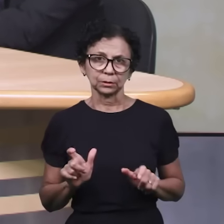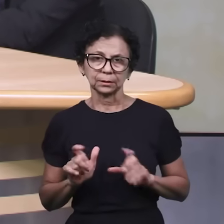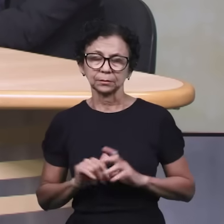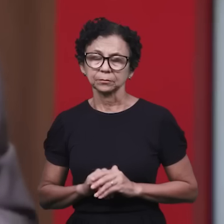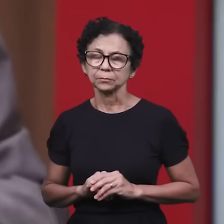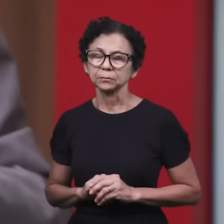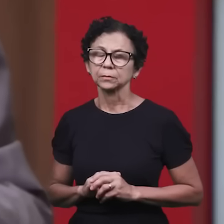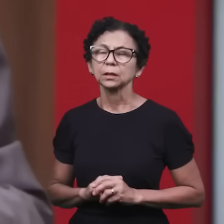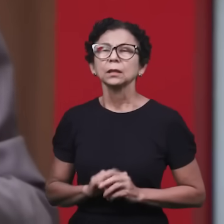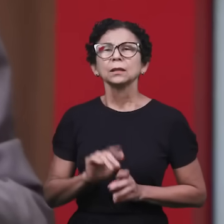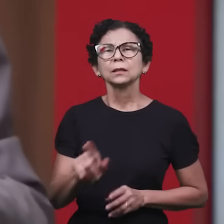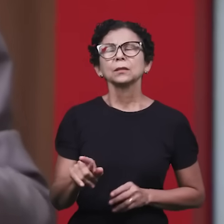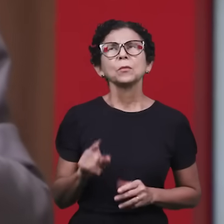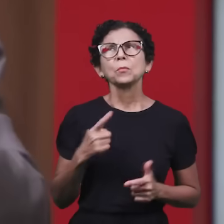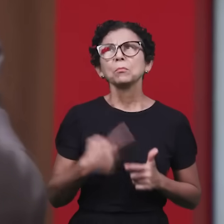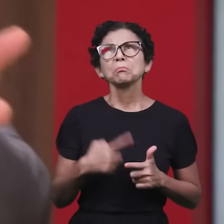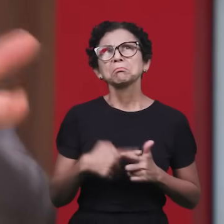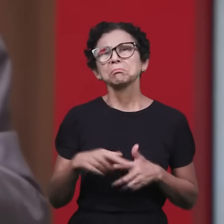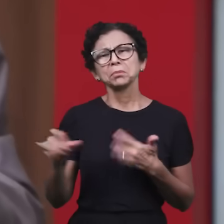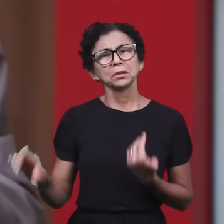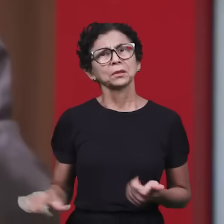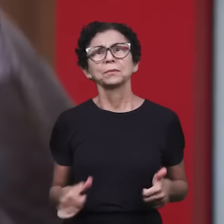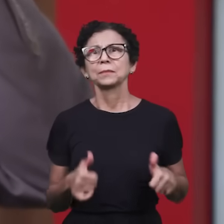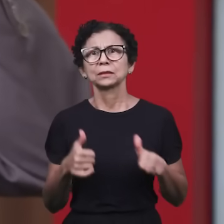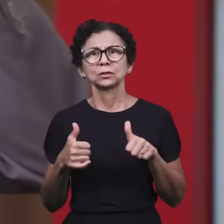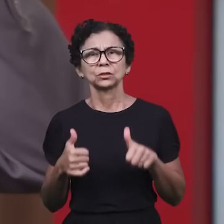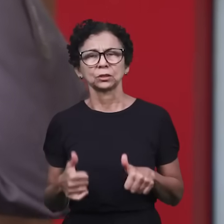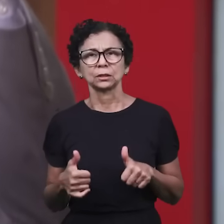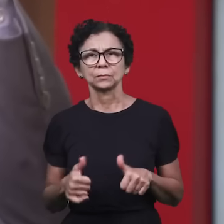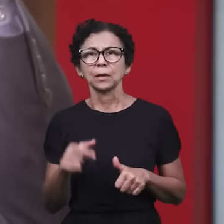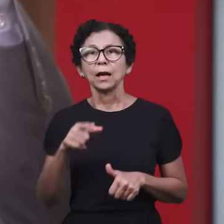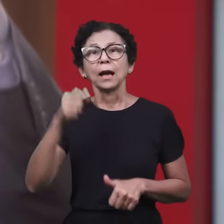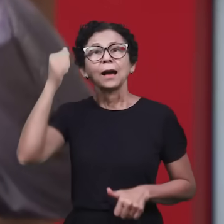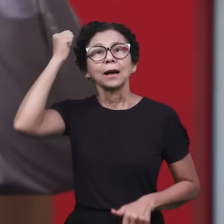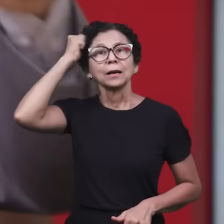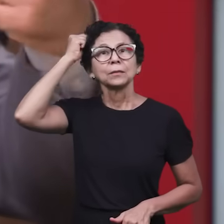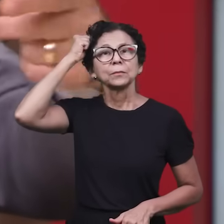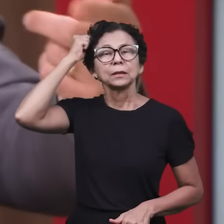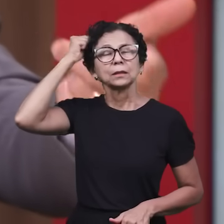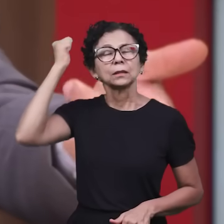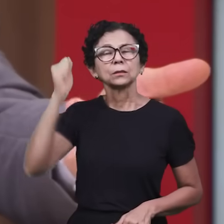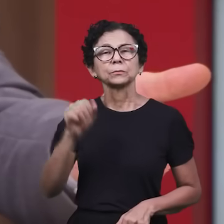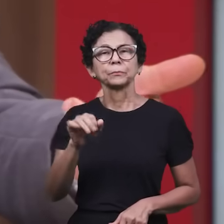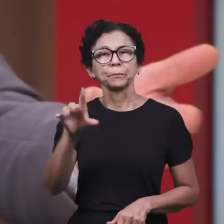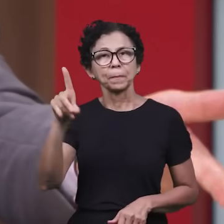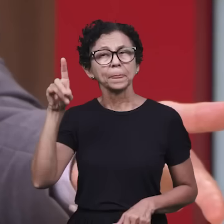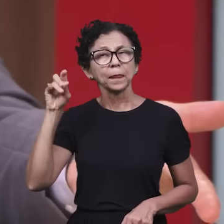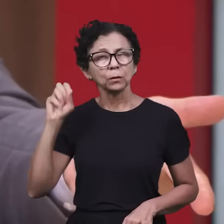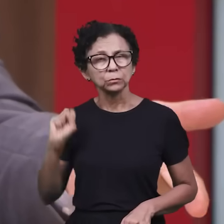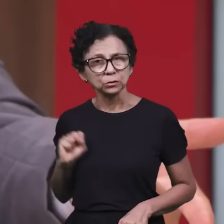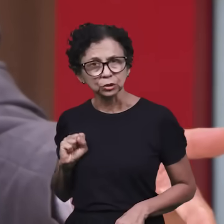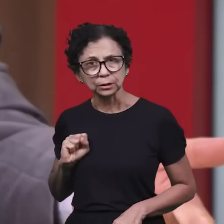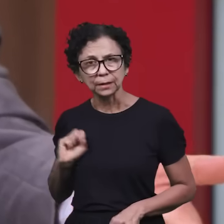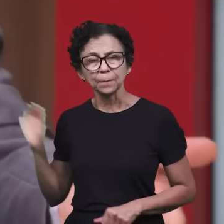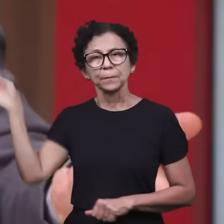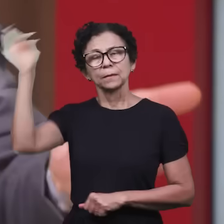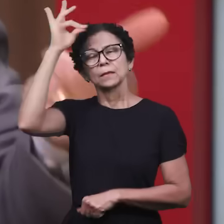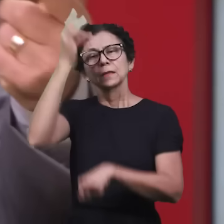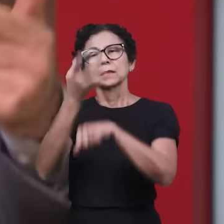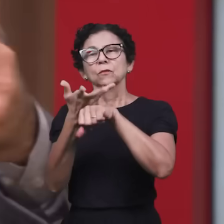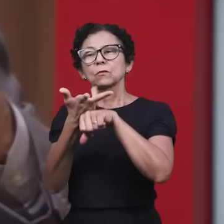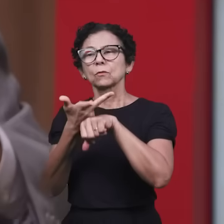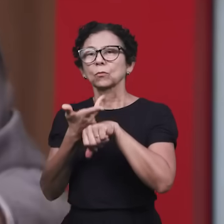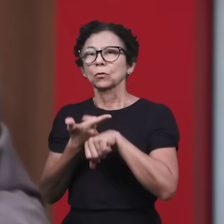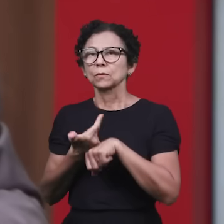que é pecado. Pecado é tudo aquilo que agride a moralidade. Na realidade do homem é isso. E verdade o pecado agride a moralidade. Mas ele vai